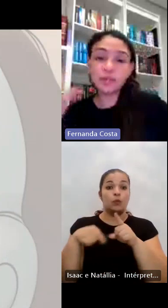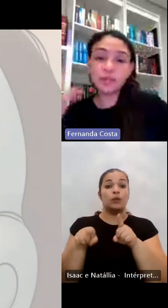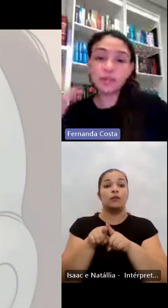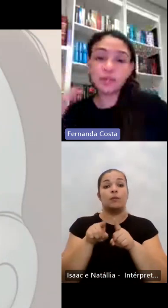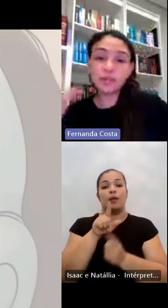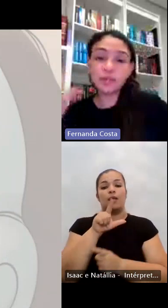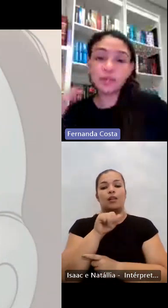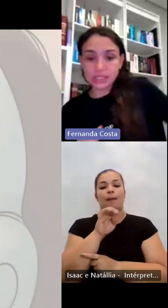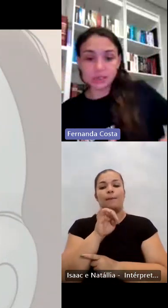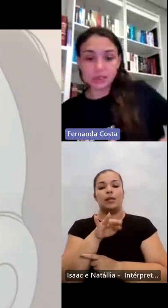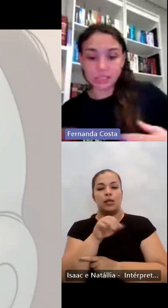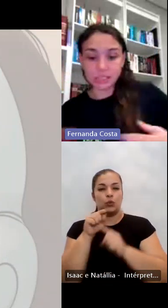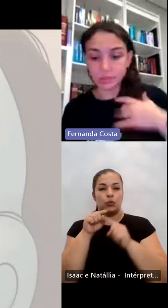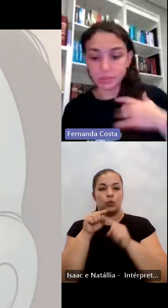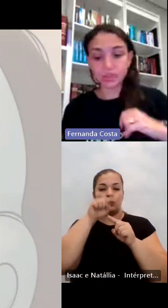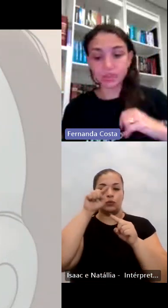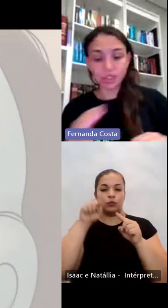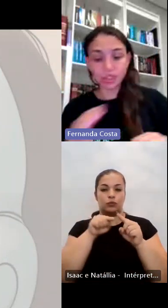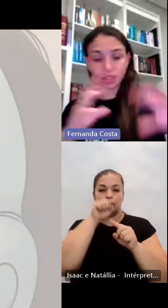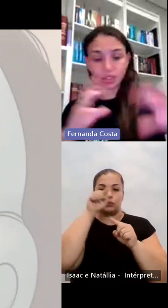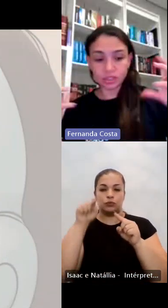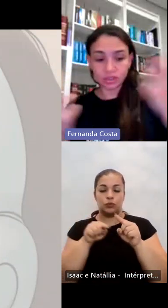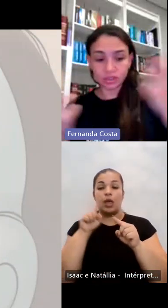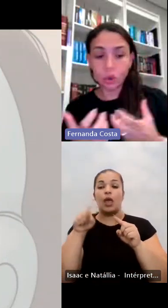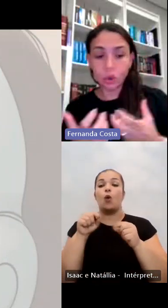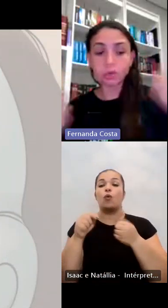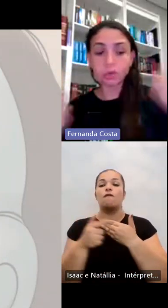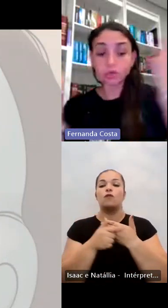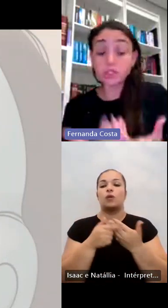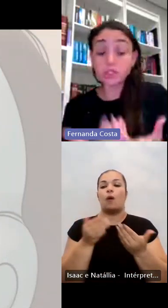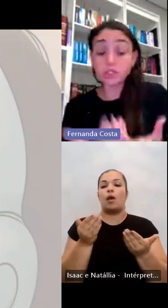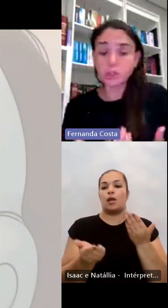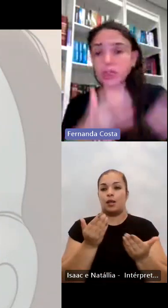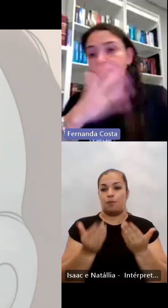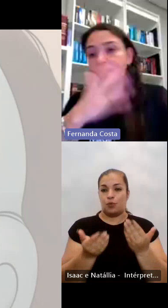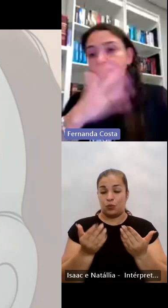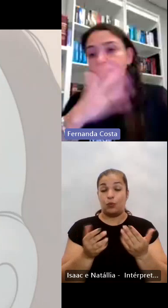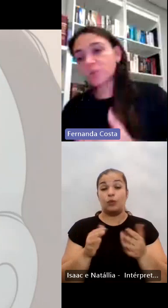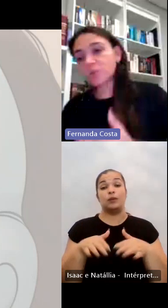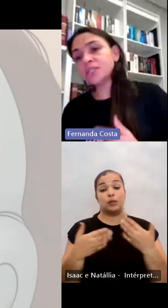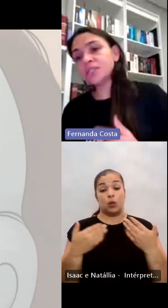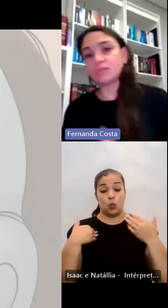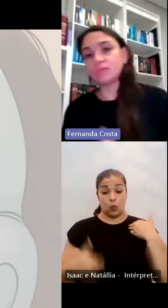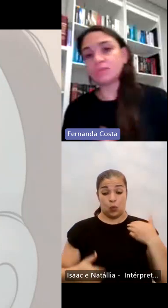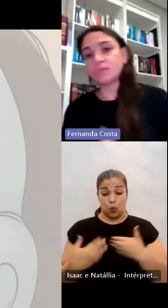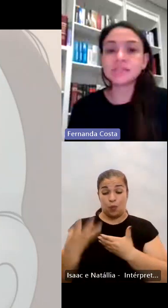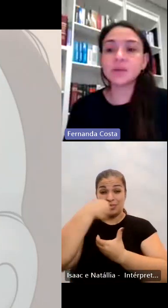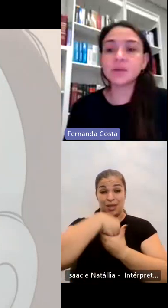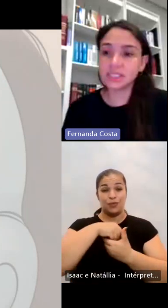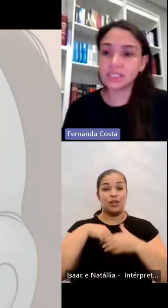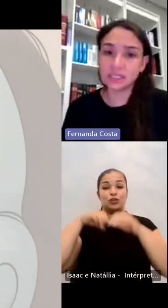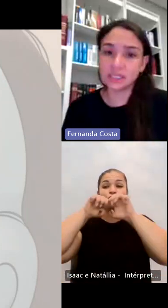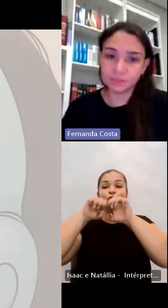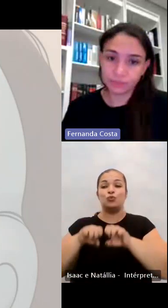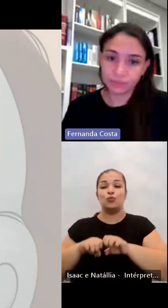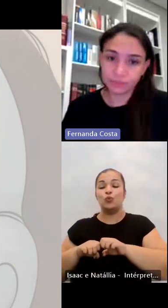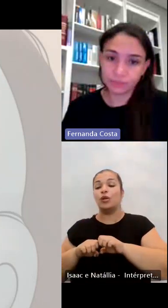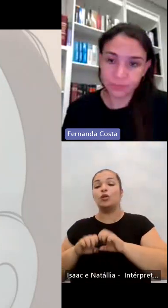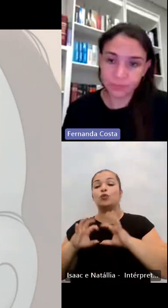equilíbrio, ou seja, nós estamos dentro de um corpo, dentro de uma estrutura, que as coisas têm muita relação entre